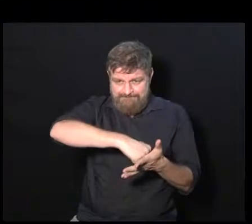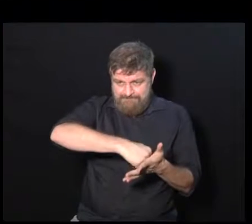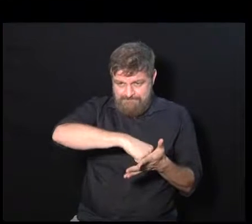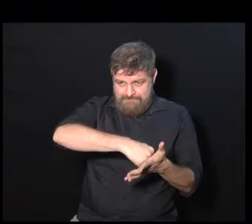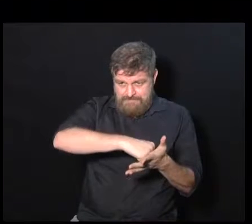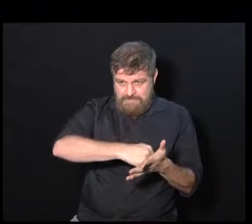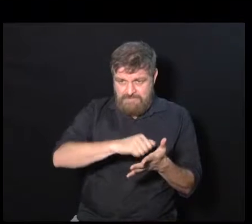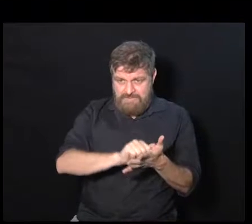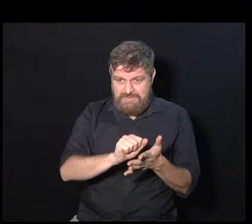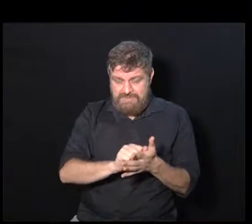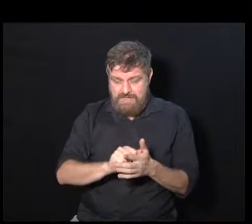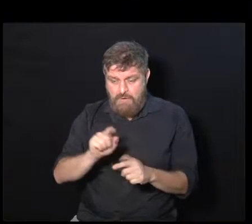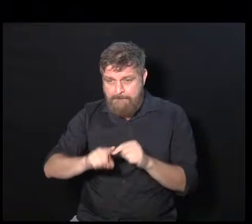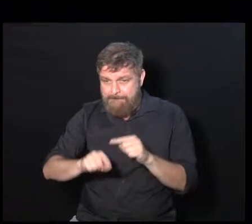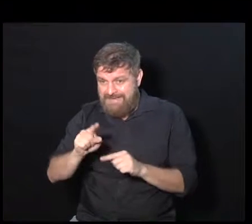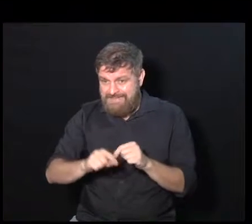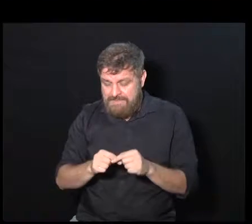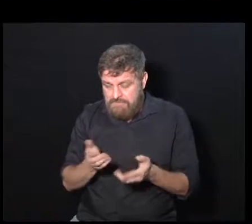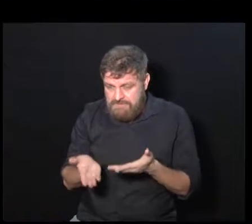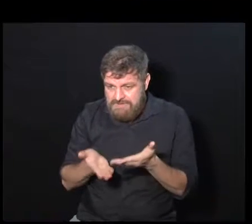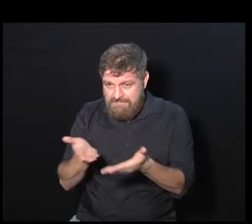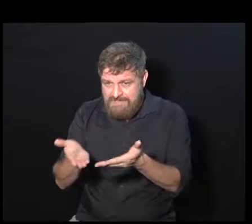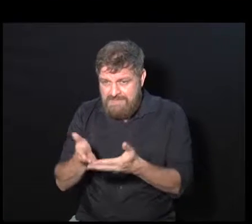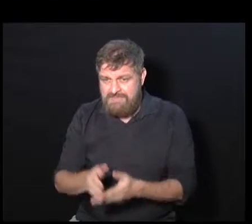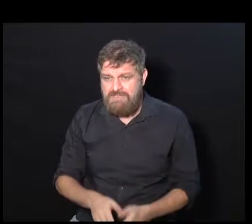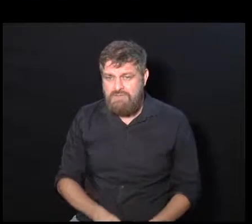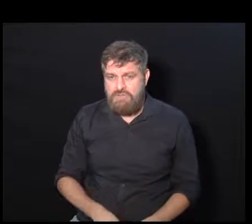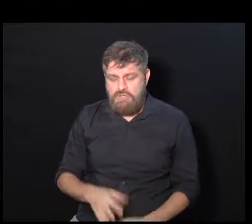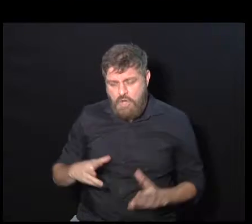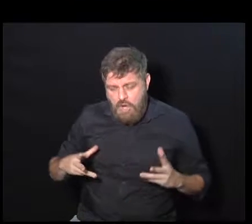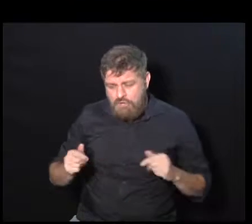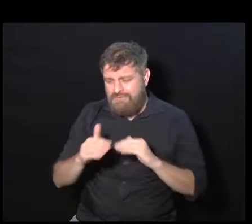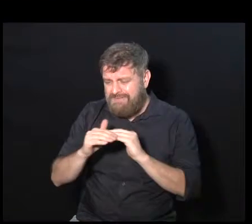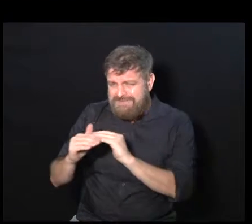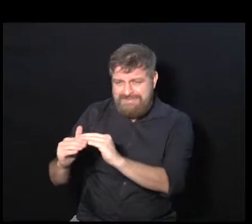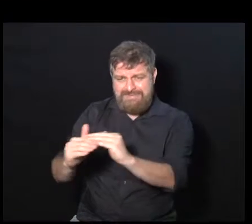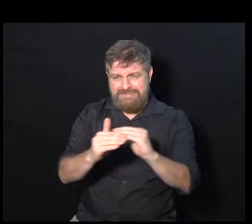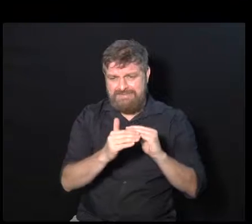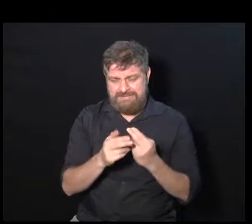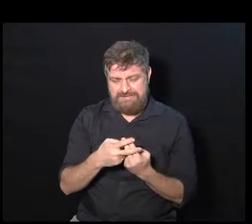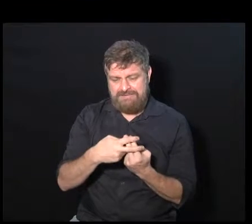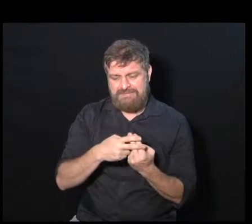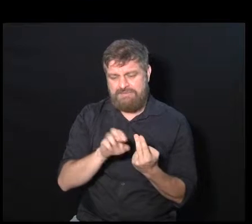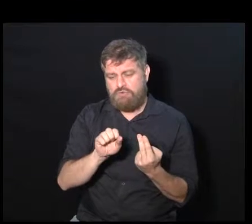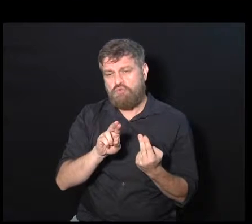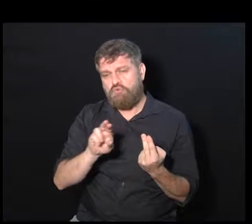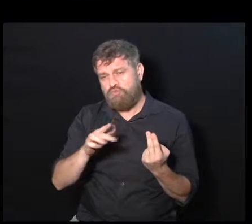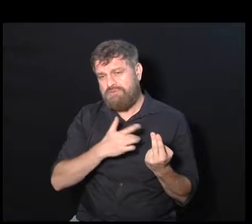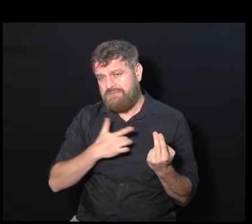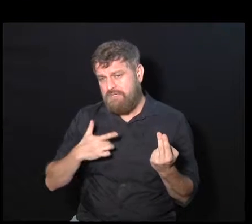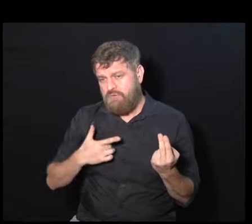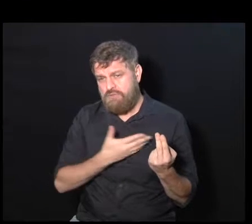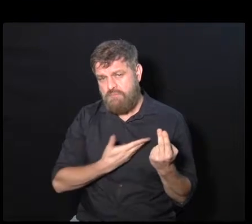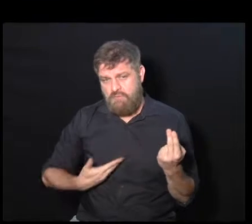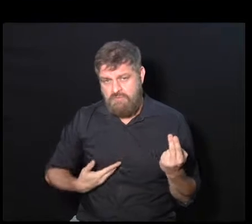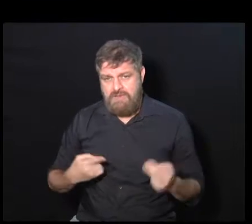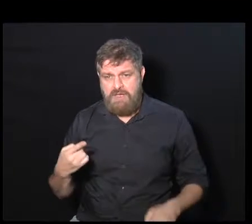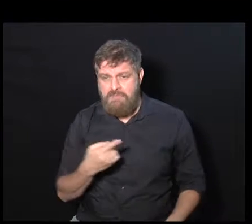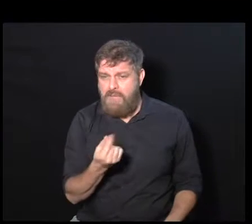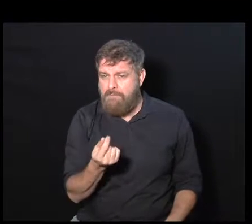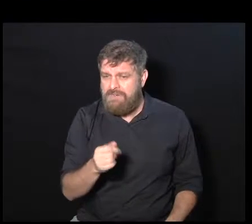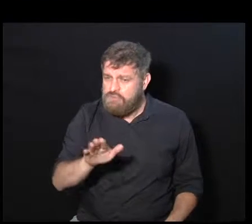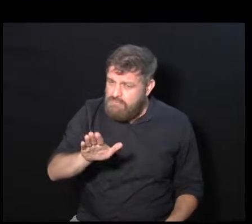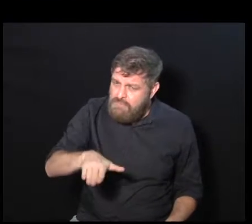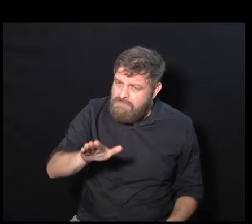recurso terapêutico de acesso universal no SUS. Como as plantas medicinais têm um custo muito